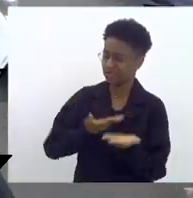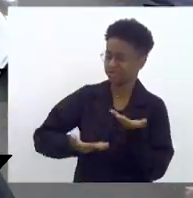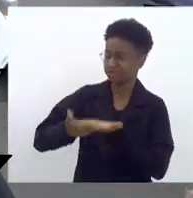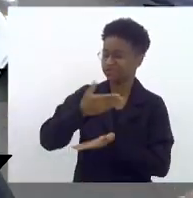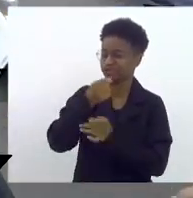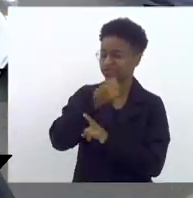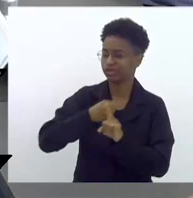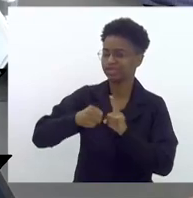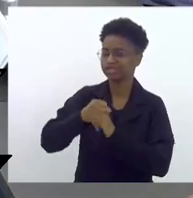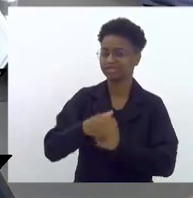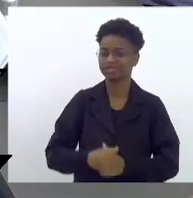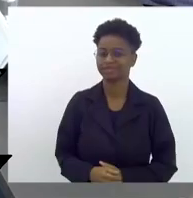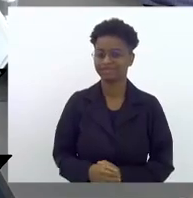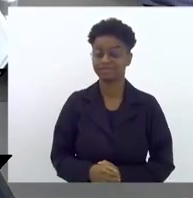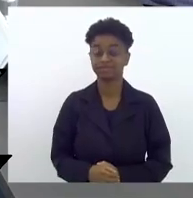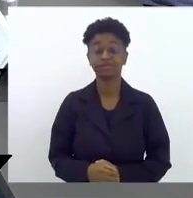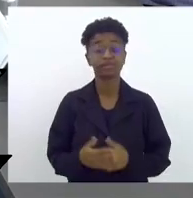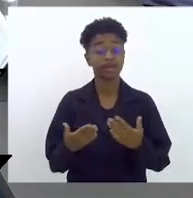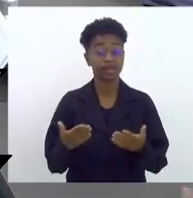predatório Deputado